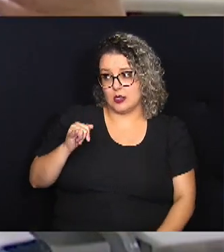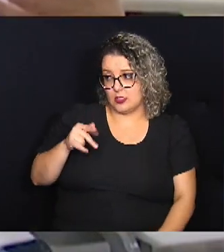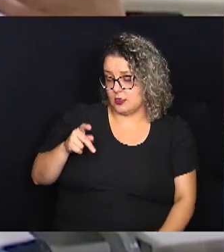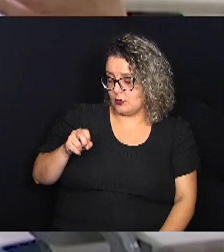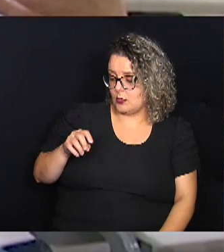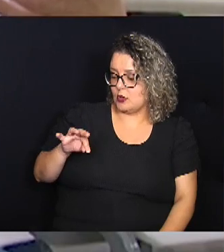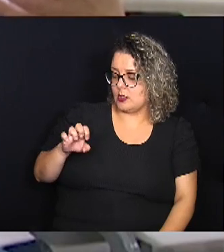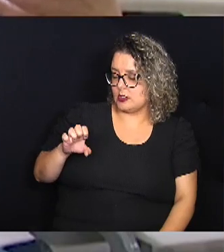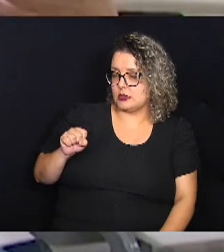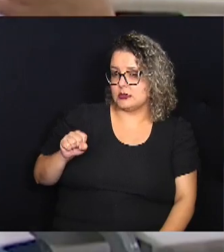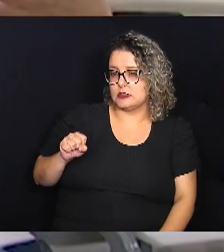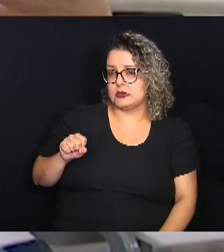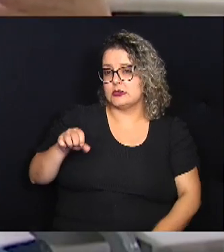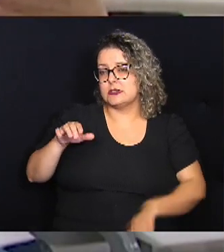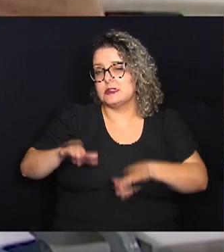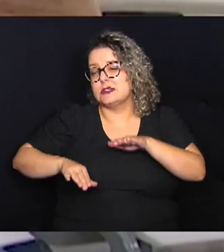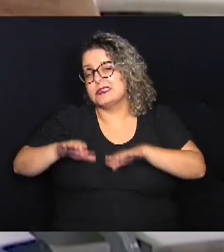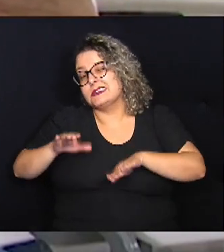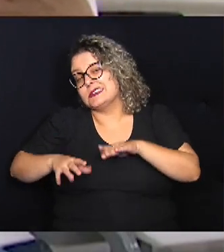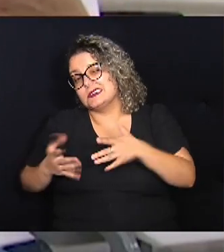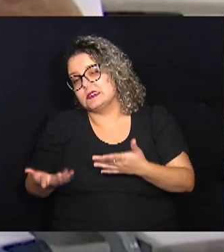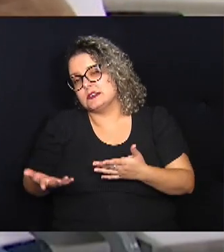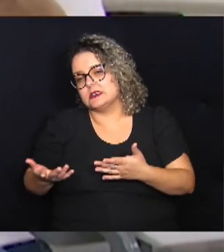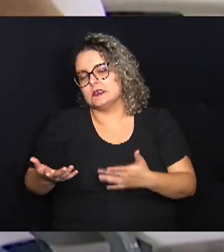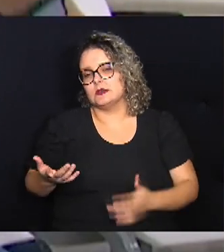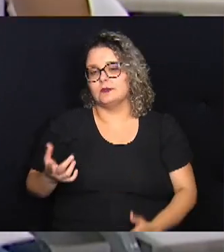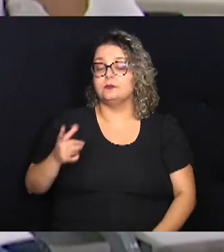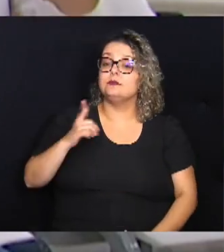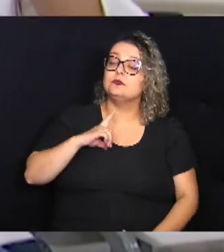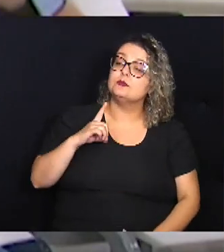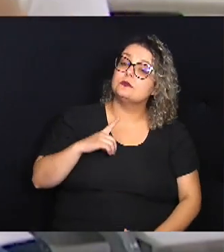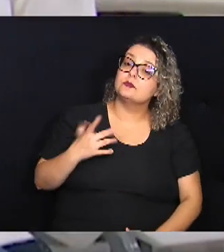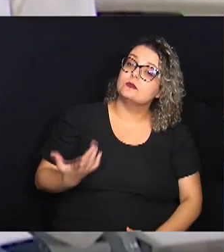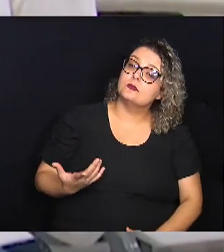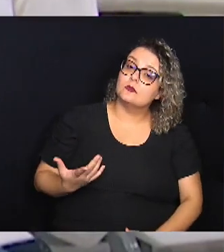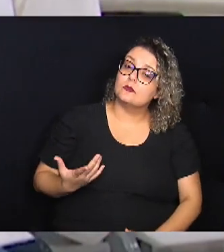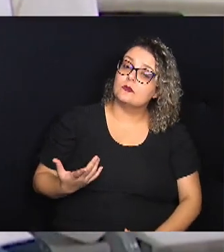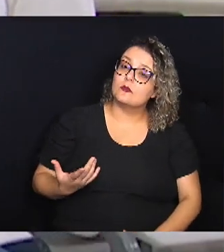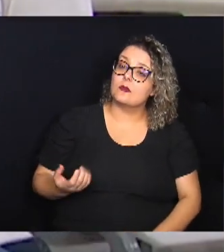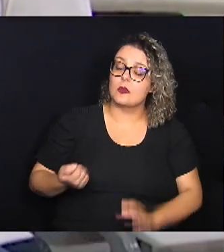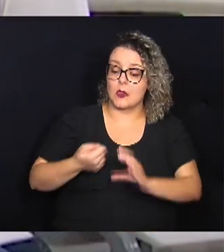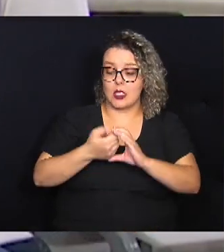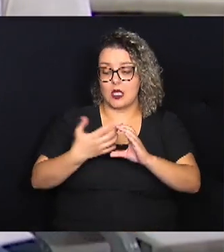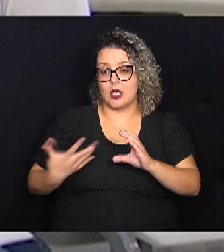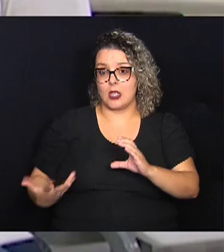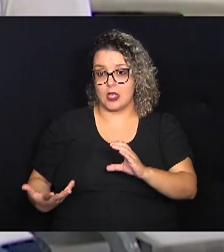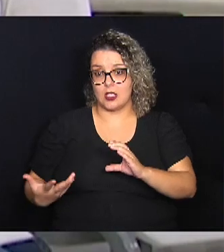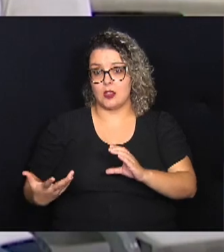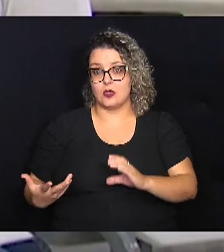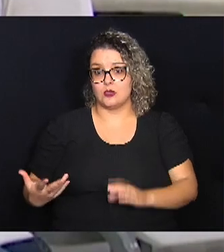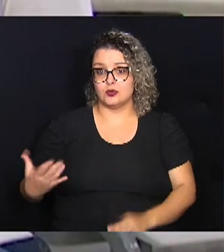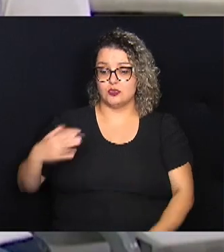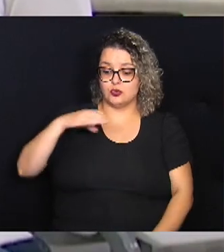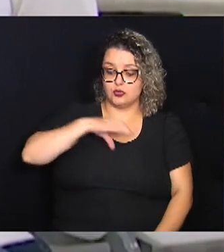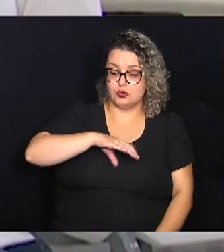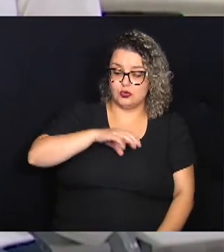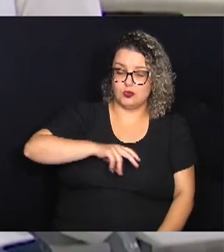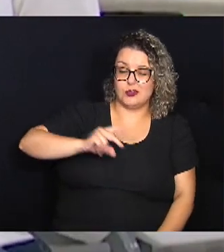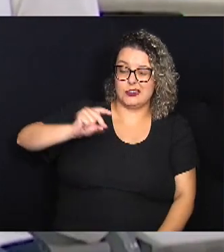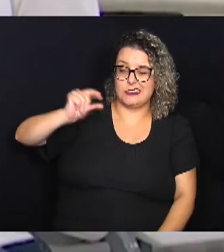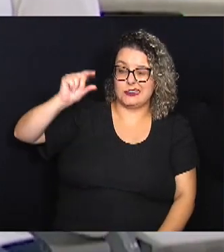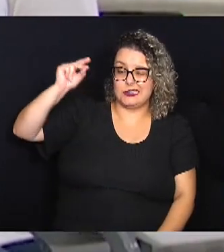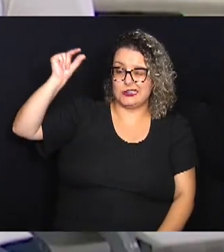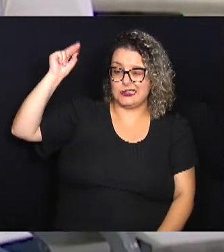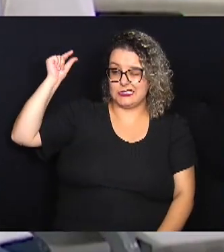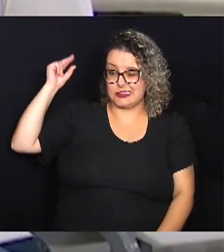a hipótese de que talvez a gente tenha mantido características do português arcaico e